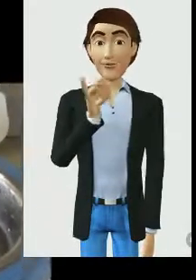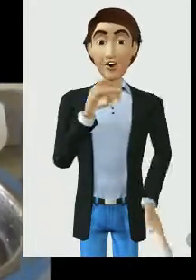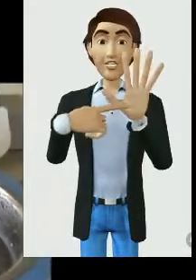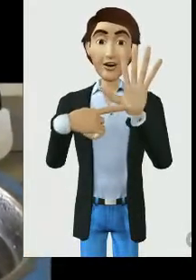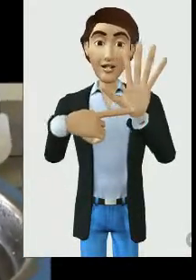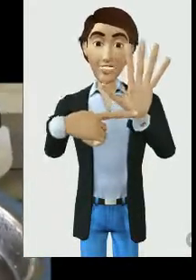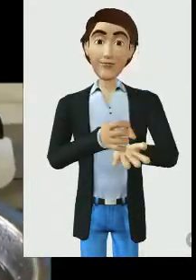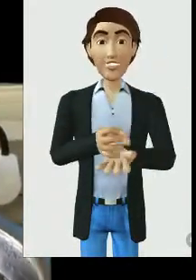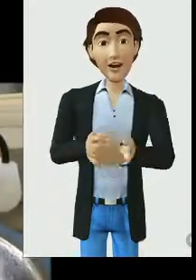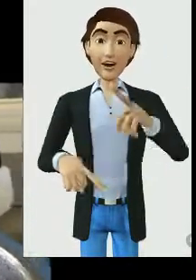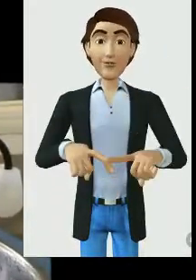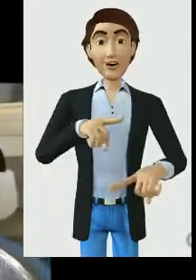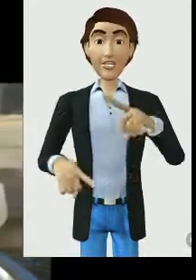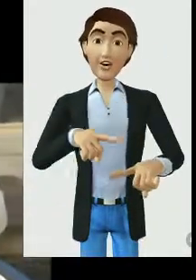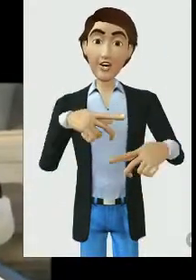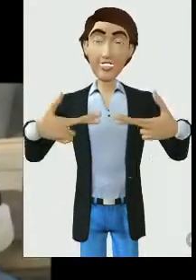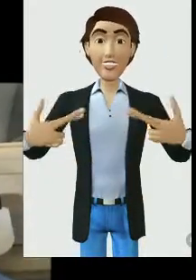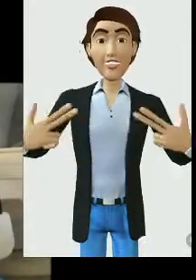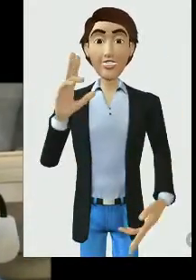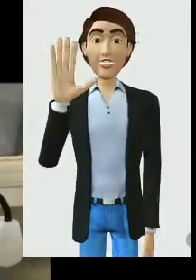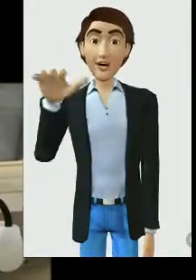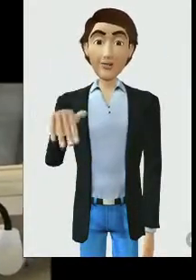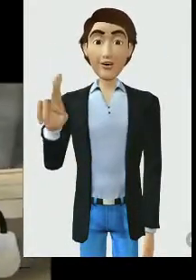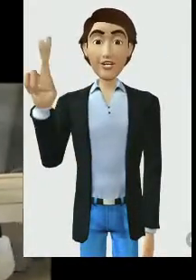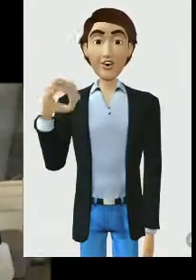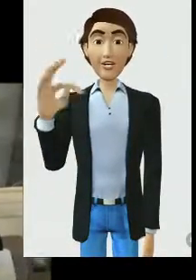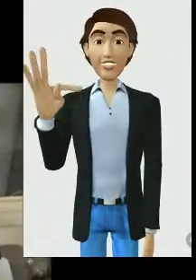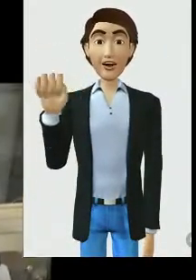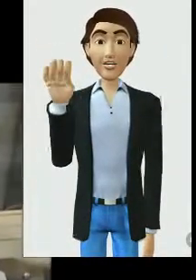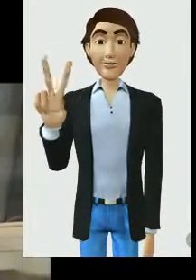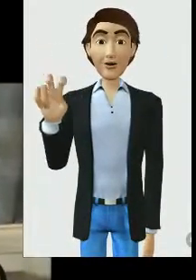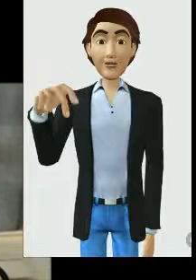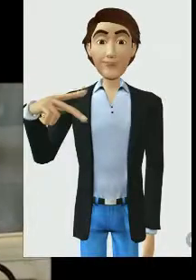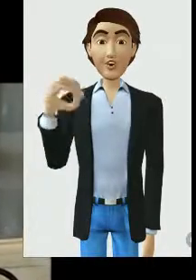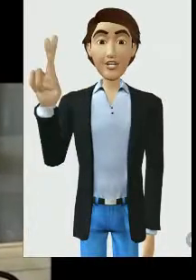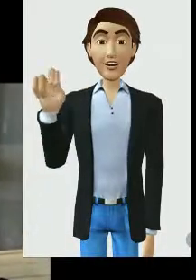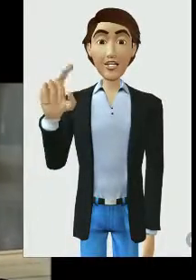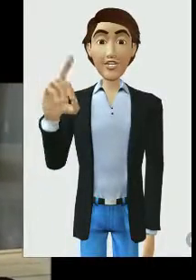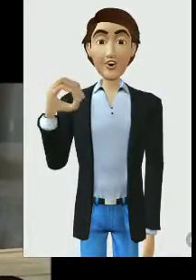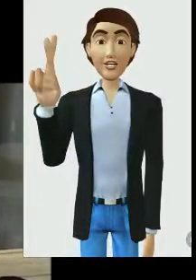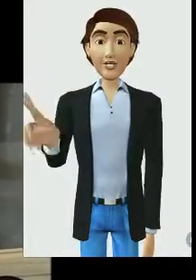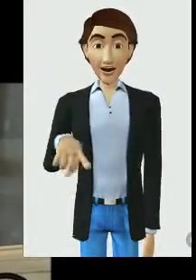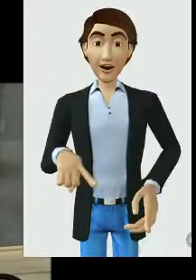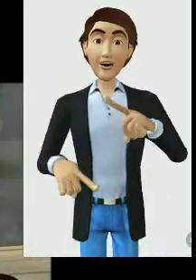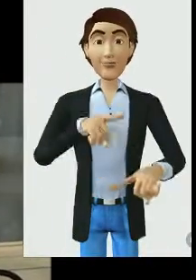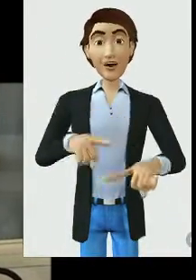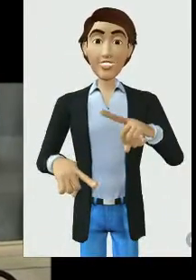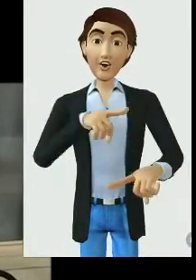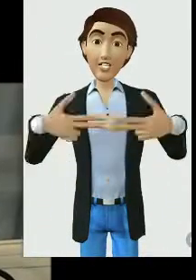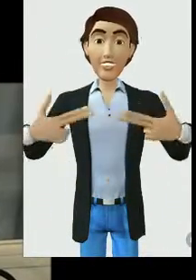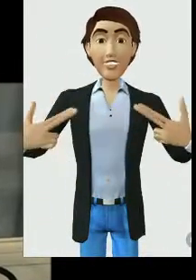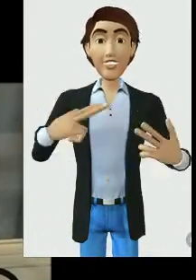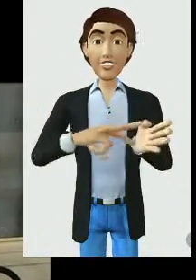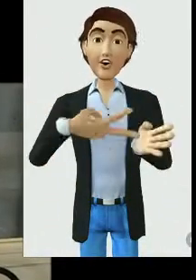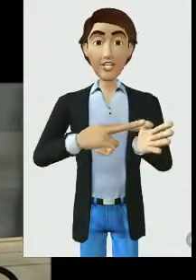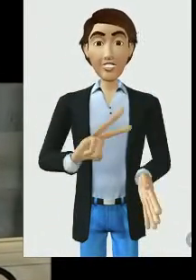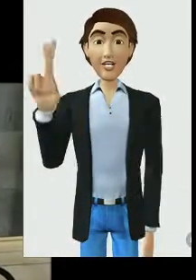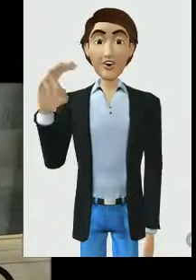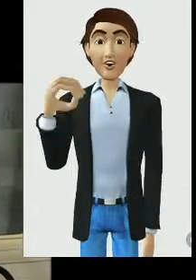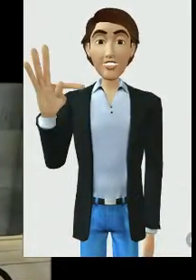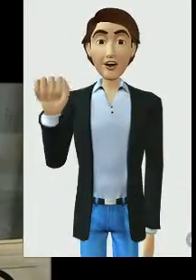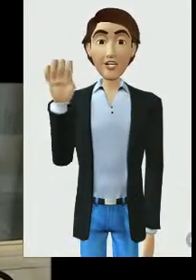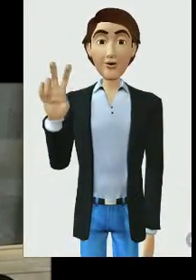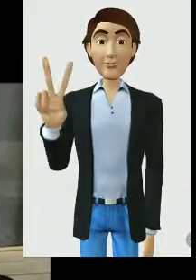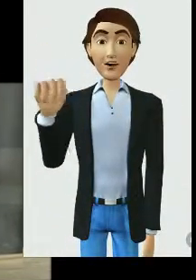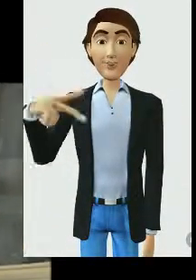levado a um aparelho chamado rotaevaporador. Esse aparelho é constituído pelo rotaevaporador, onde o balão com